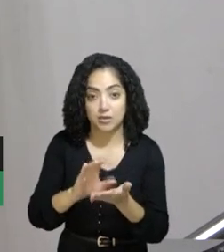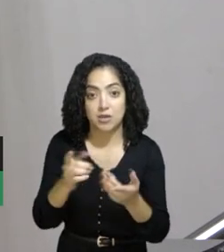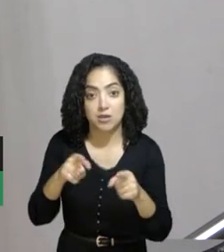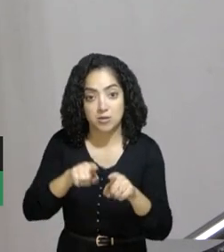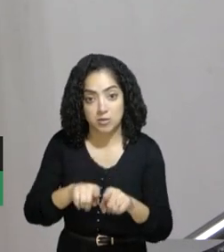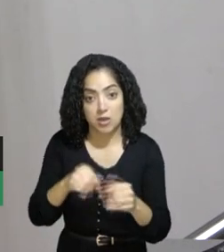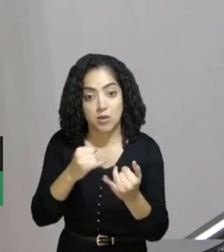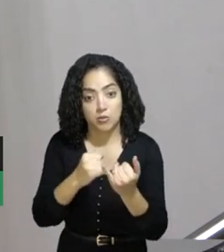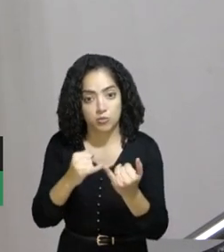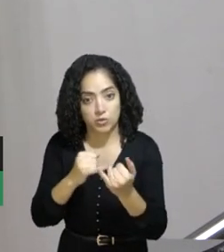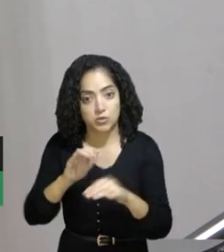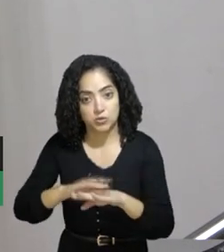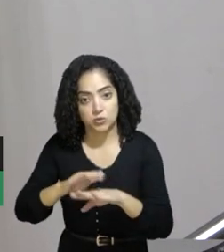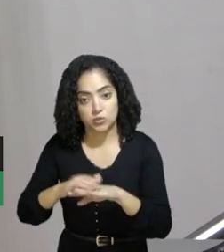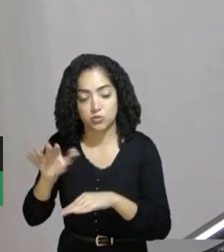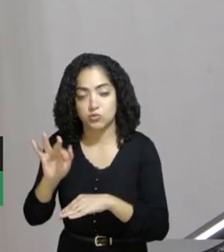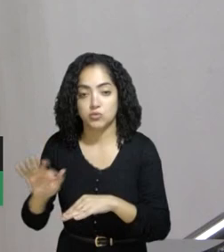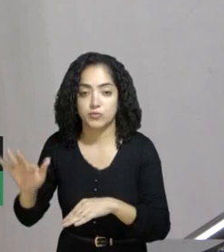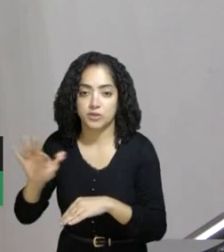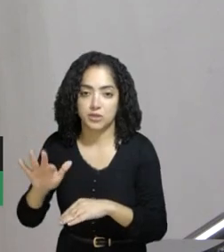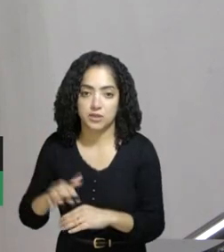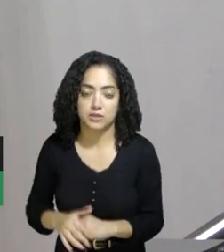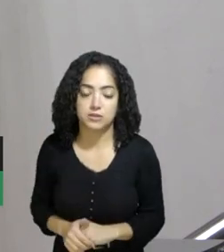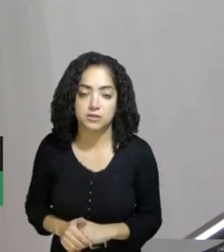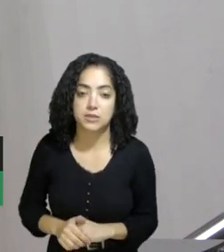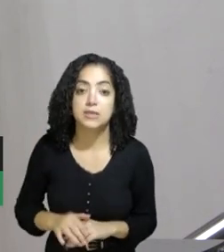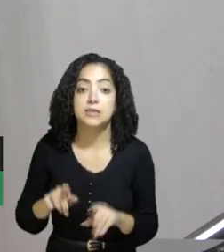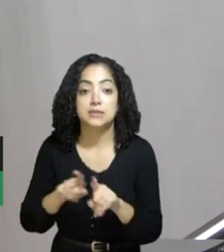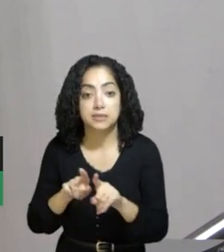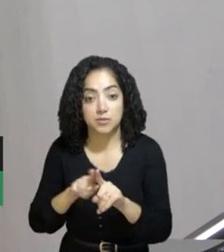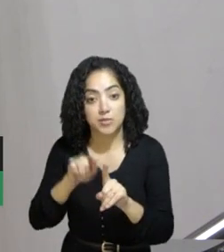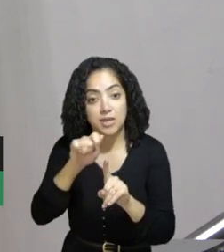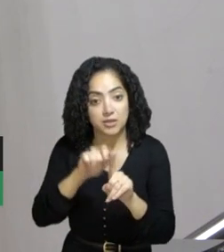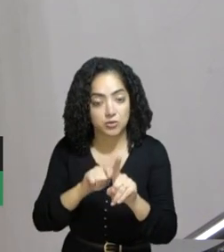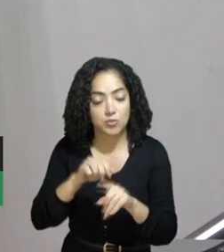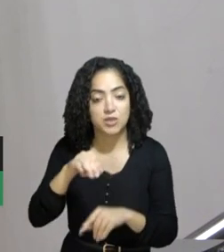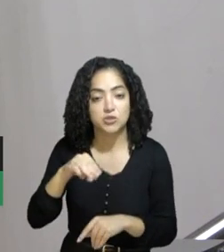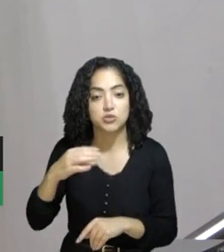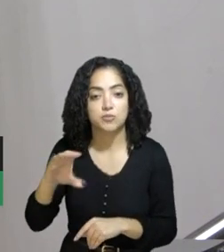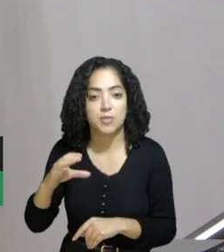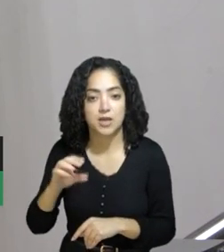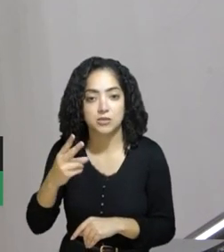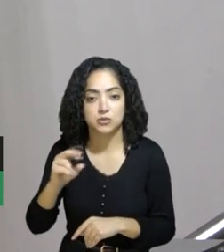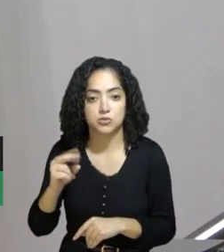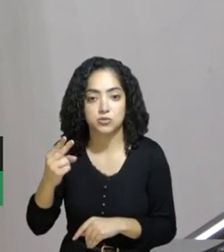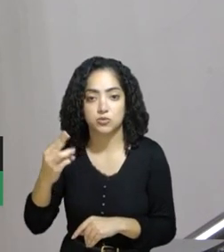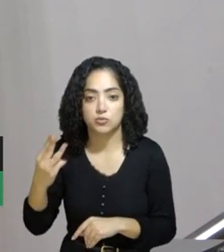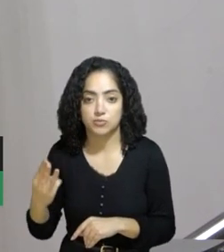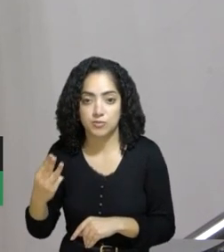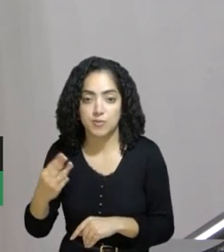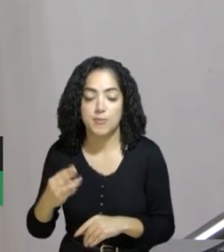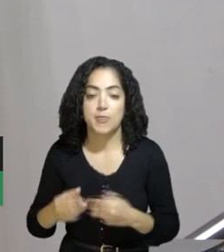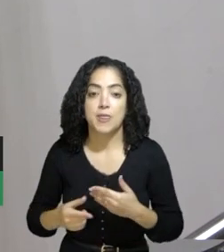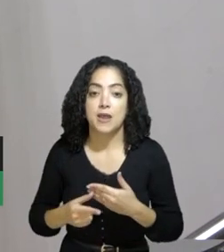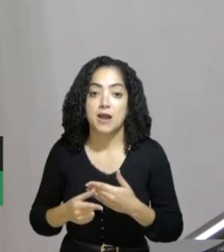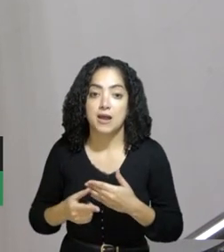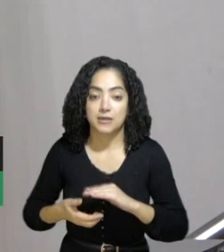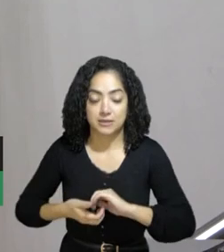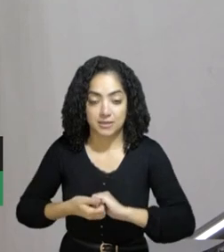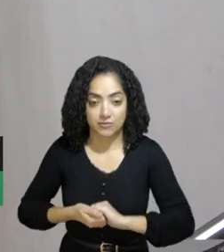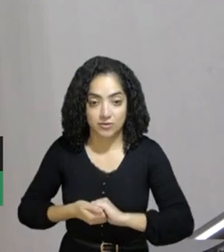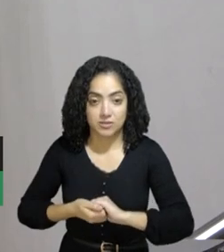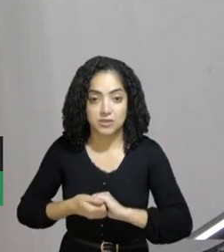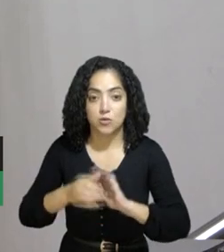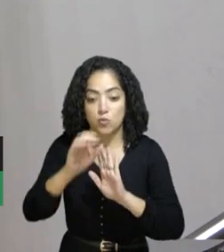recursos federais. Ainda em março deste ano, 2023, a Defesa Civil emitiu um ofício ao governo